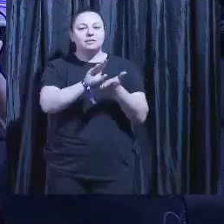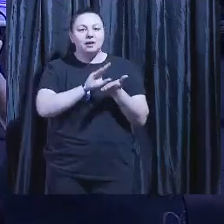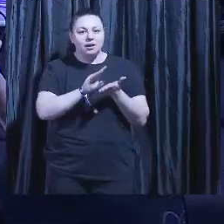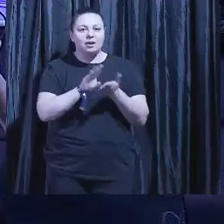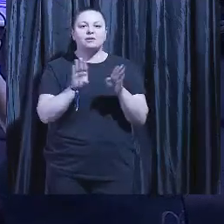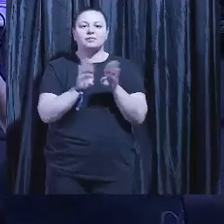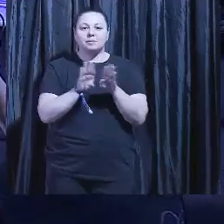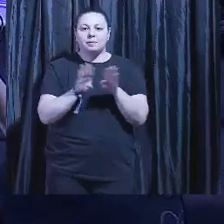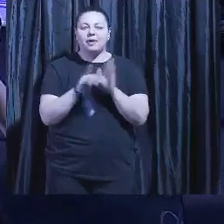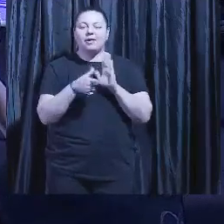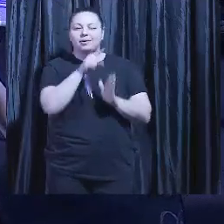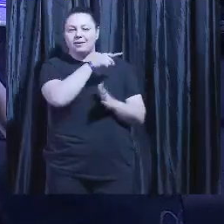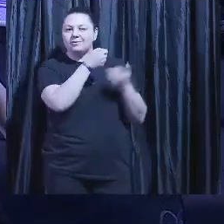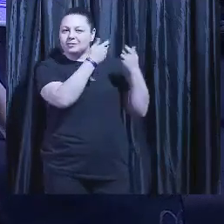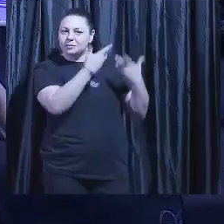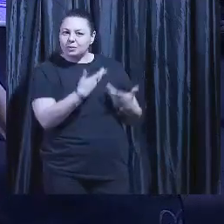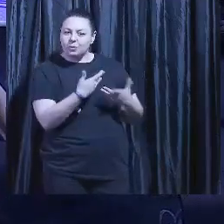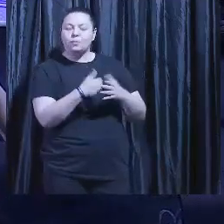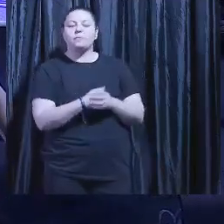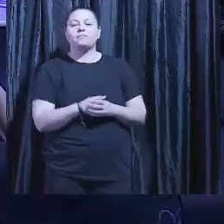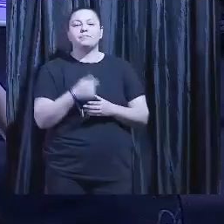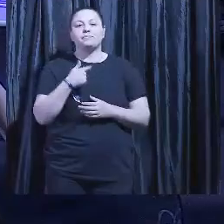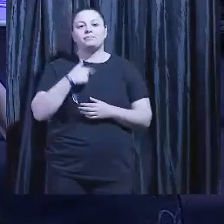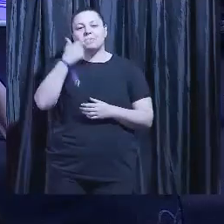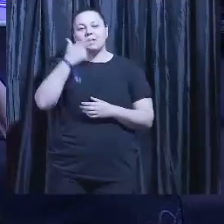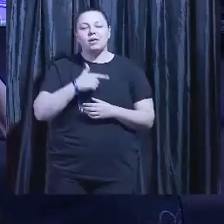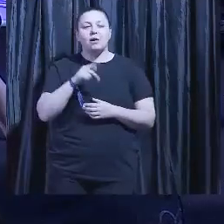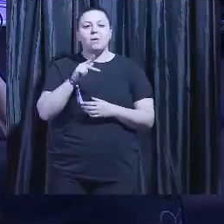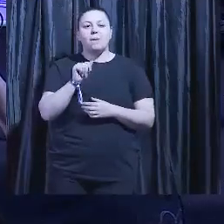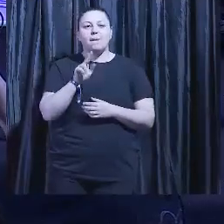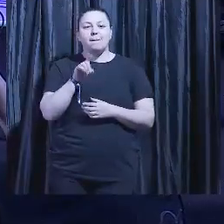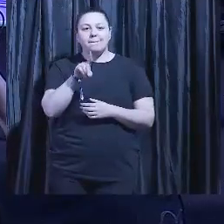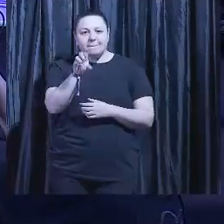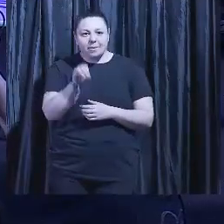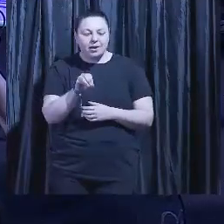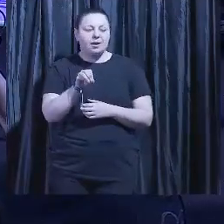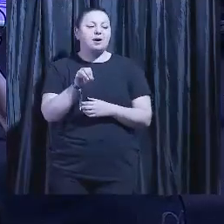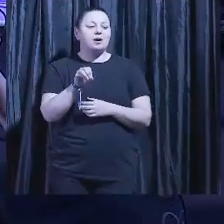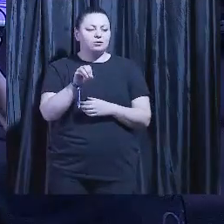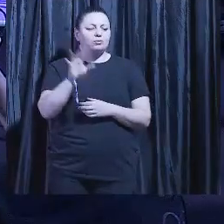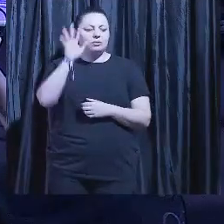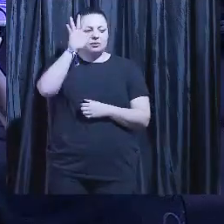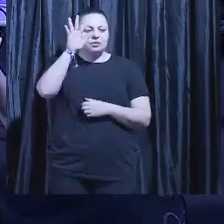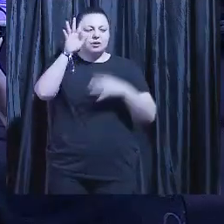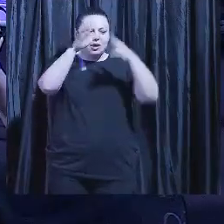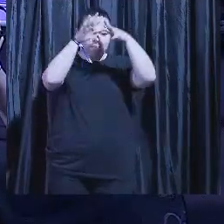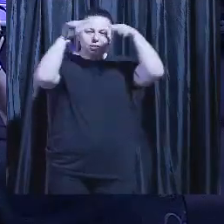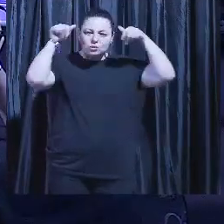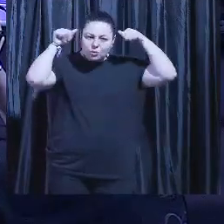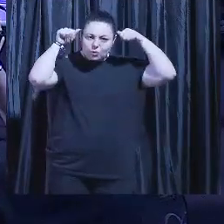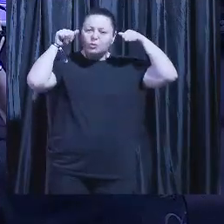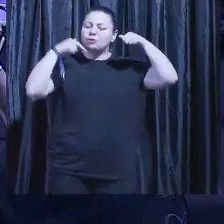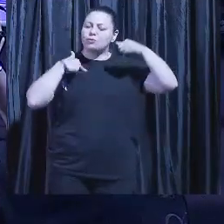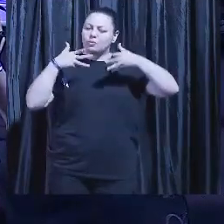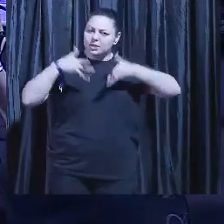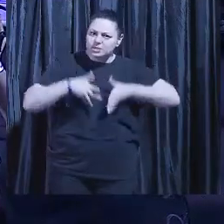Silvia mencionou. Eu sou um cara pardo, amazônida, com muito orgulho. Sou nascido e criado em